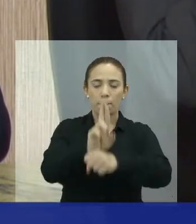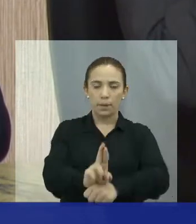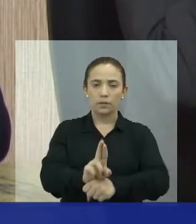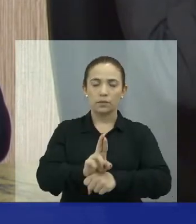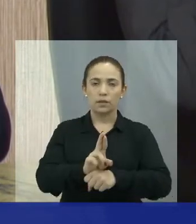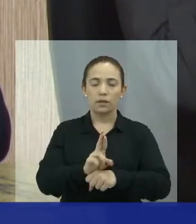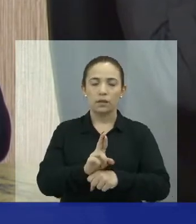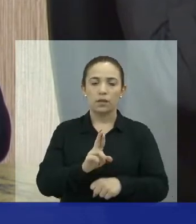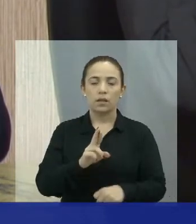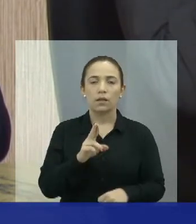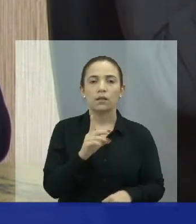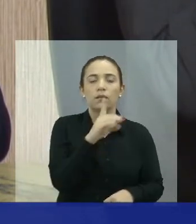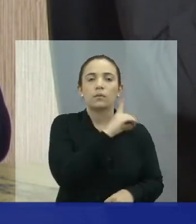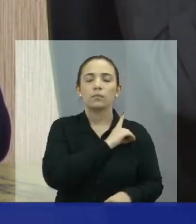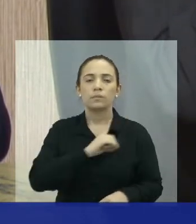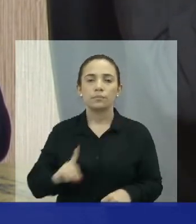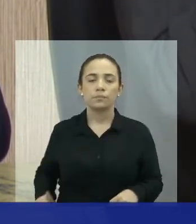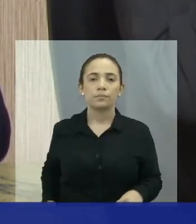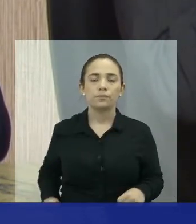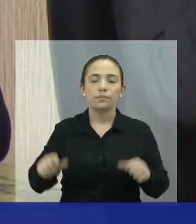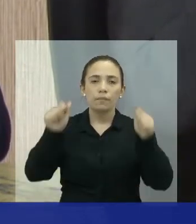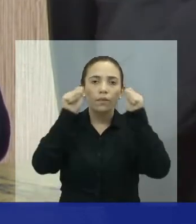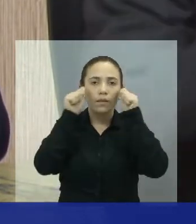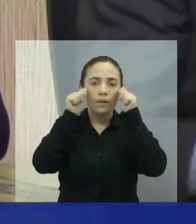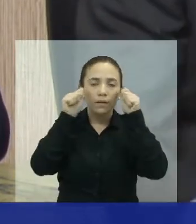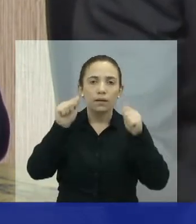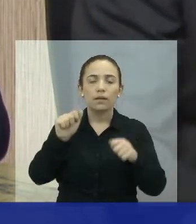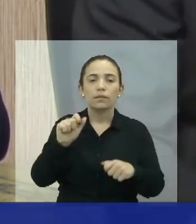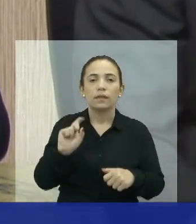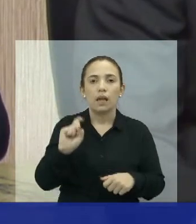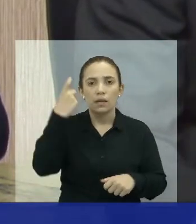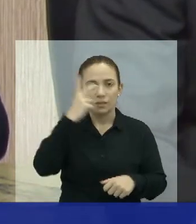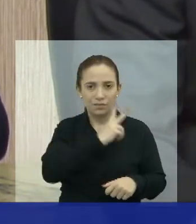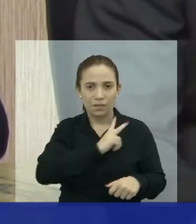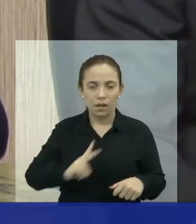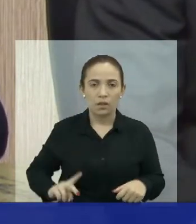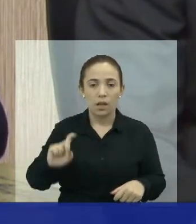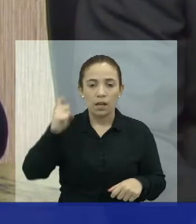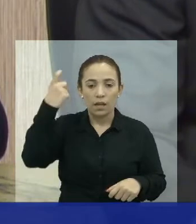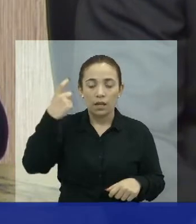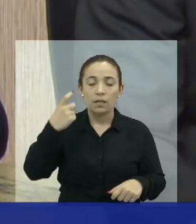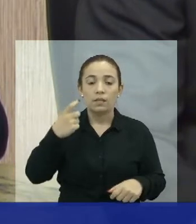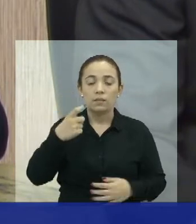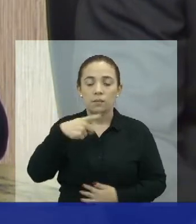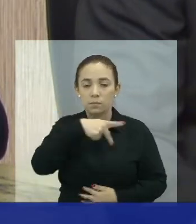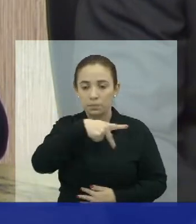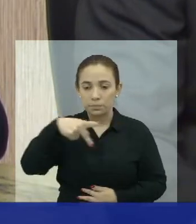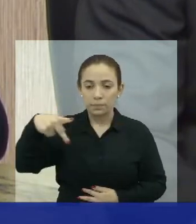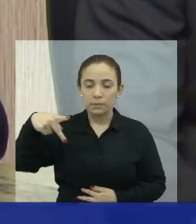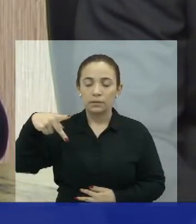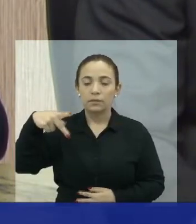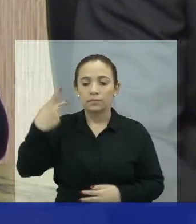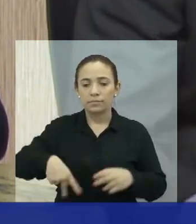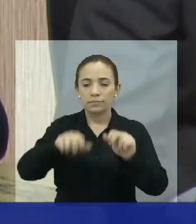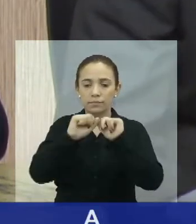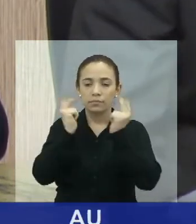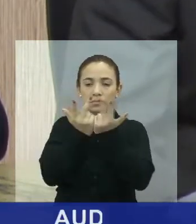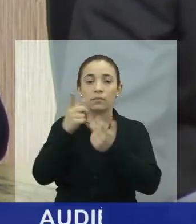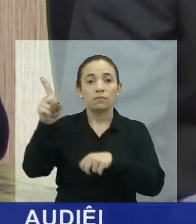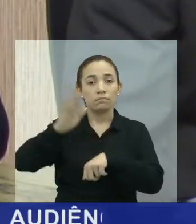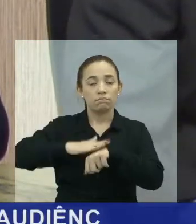deputado estadual Acrísio Sena, ex-vereador, ex-presidente da Câmara Municipal, e que foi relator deste